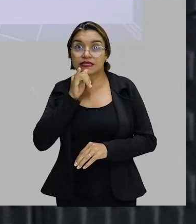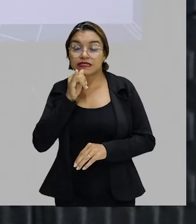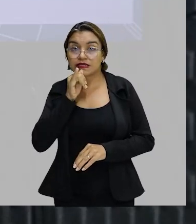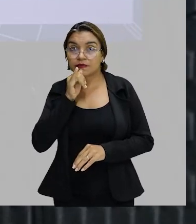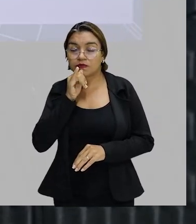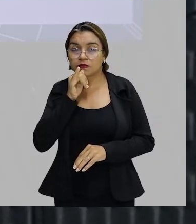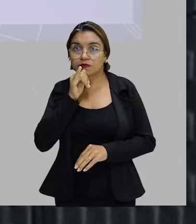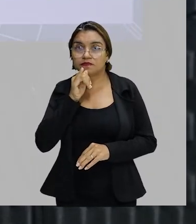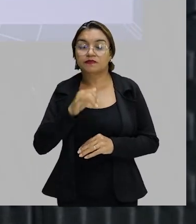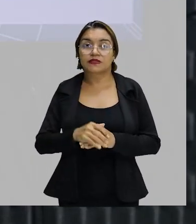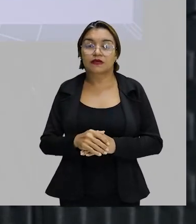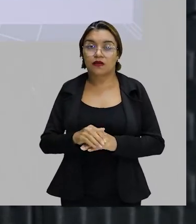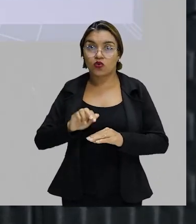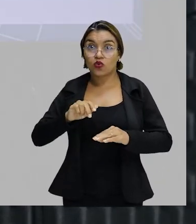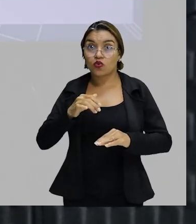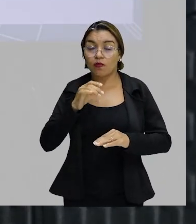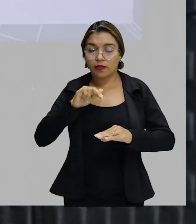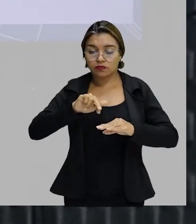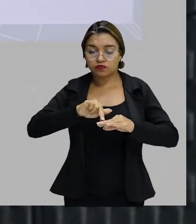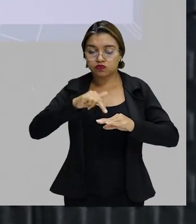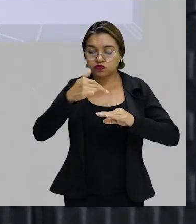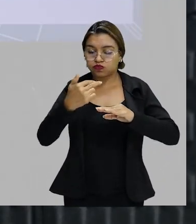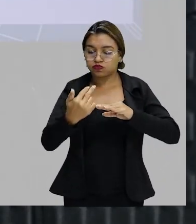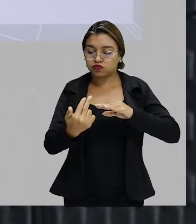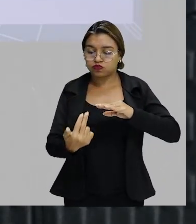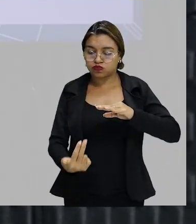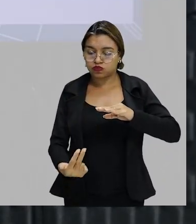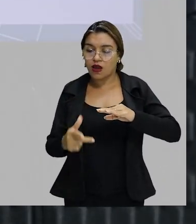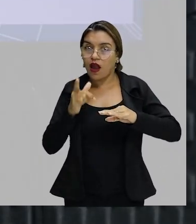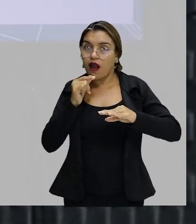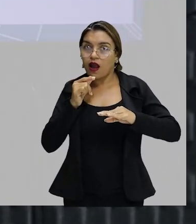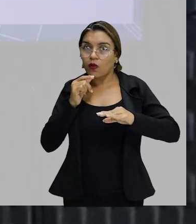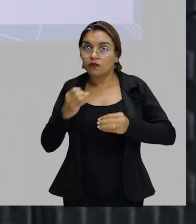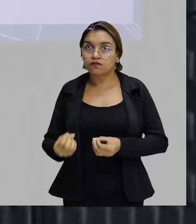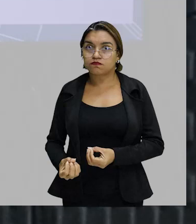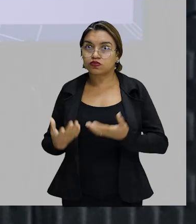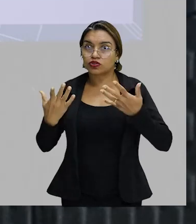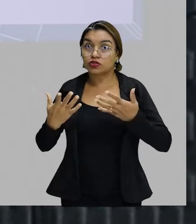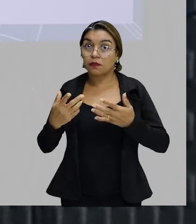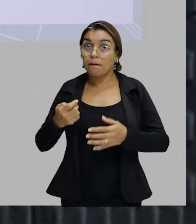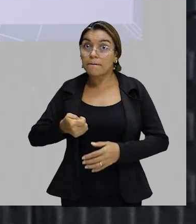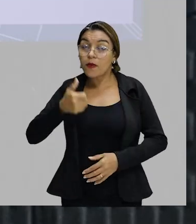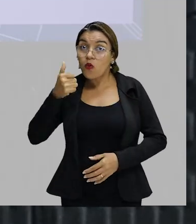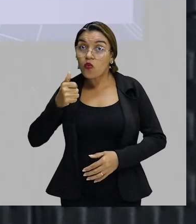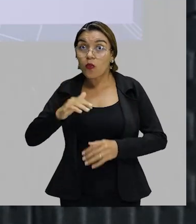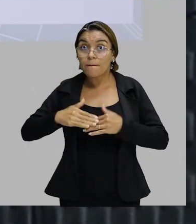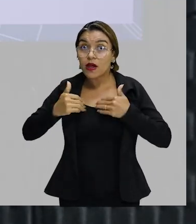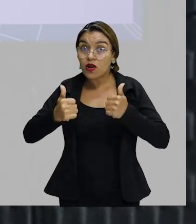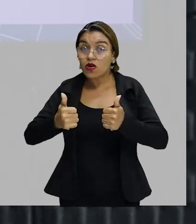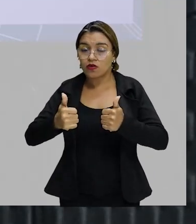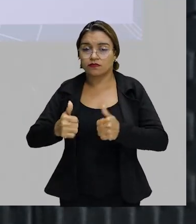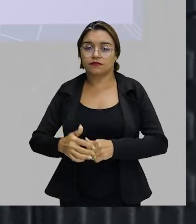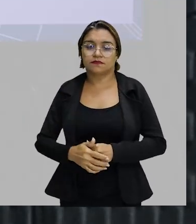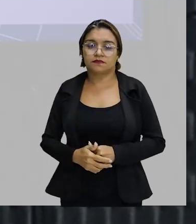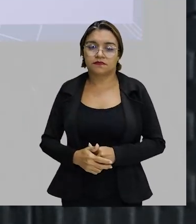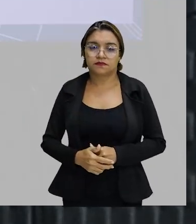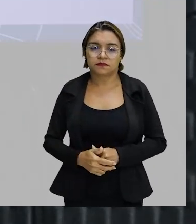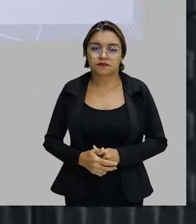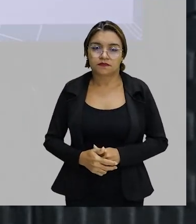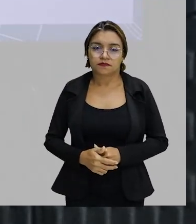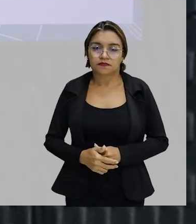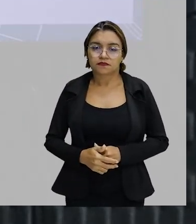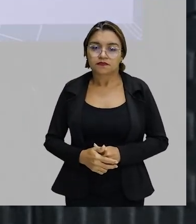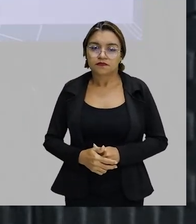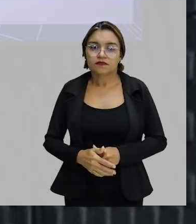água espirrar numa Entrada num salto ornamental melhor aquele salto foi realizado Esses são